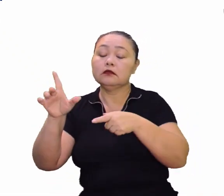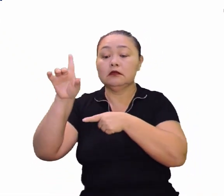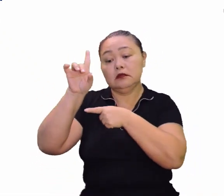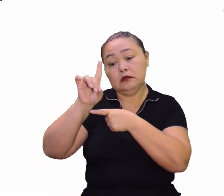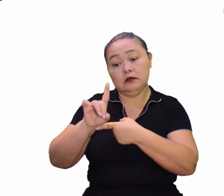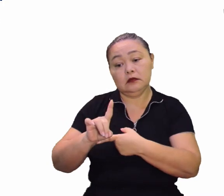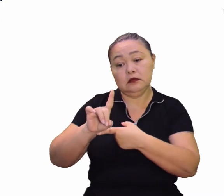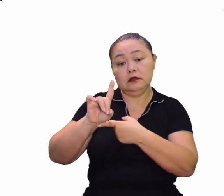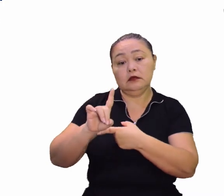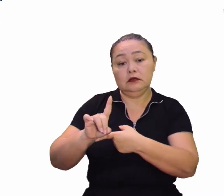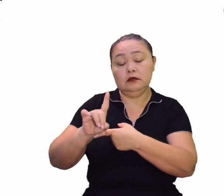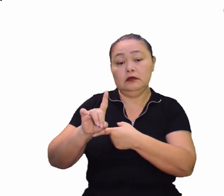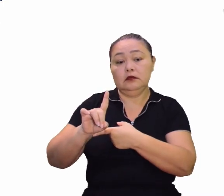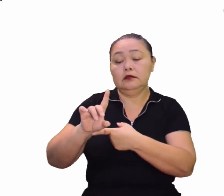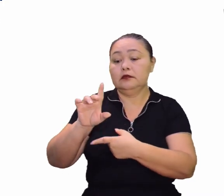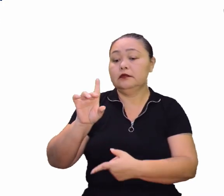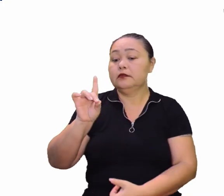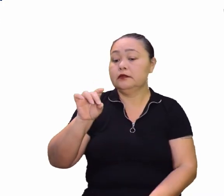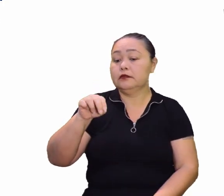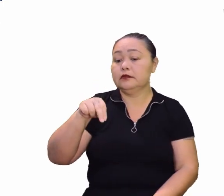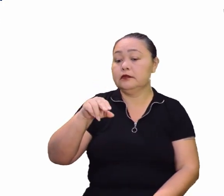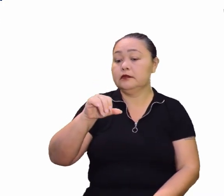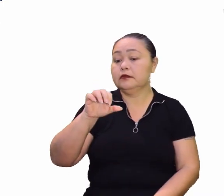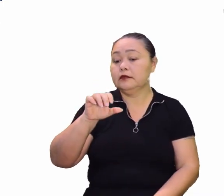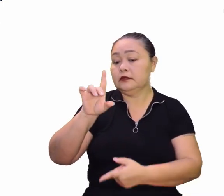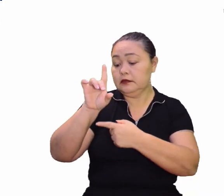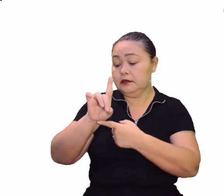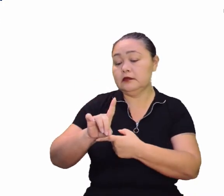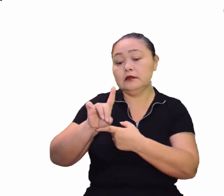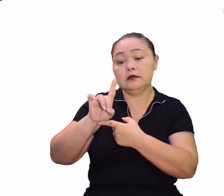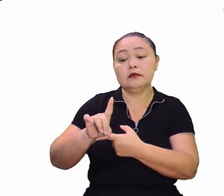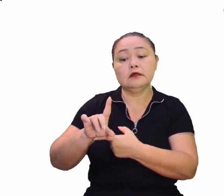em densidade.